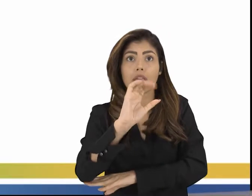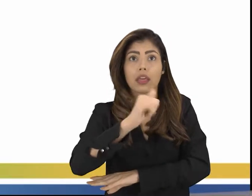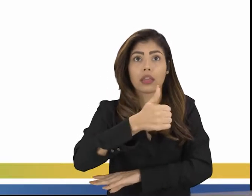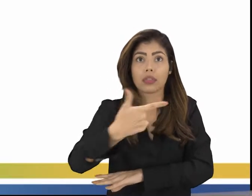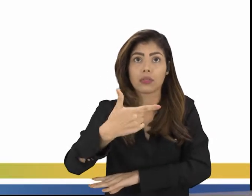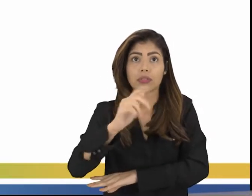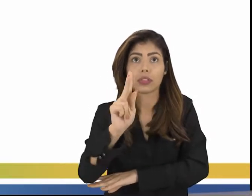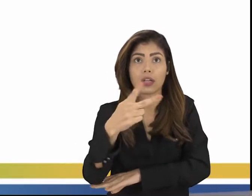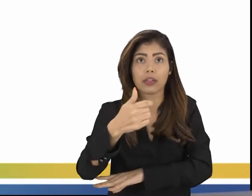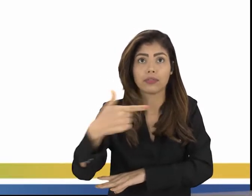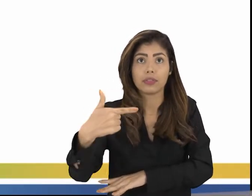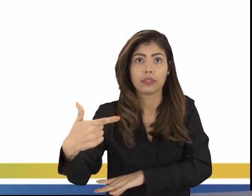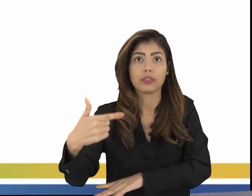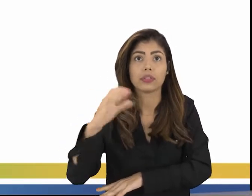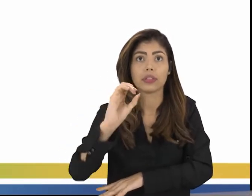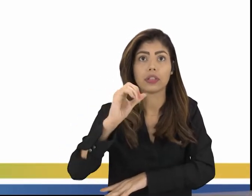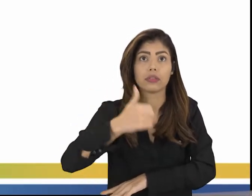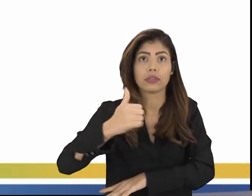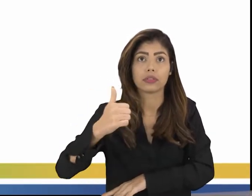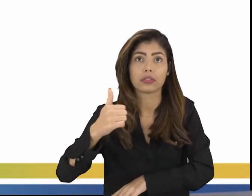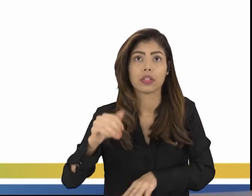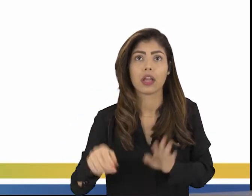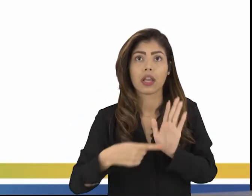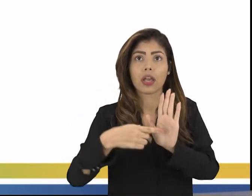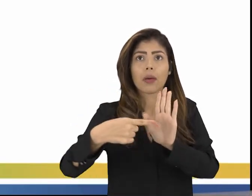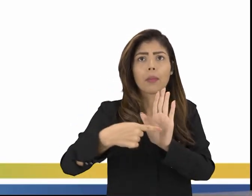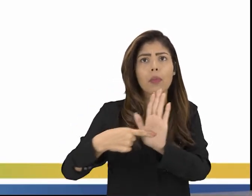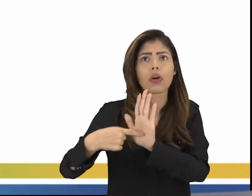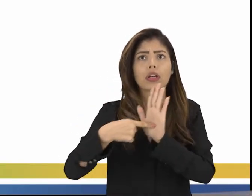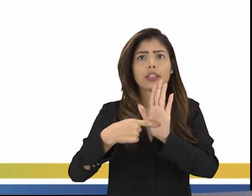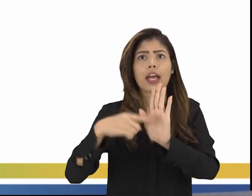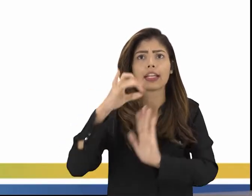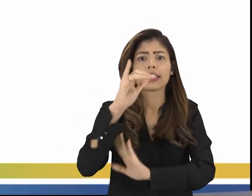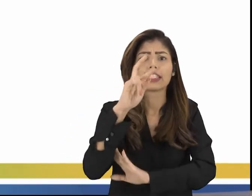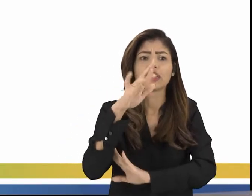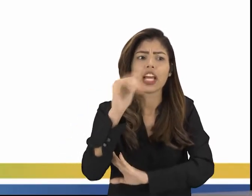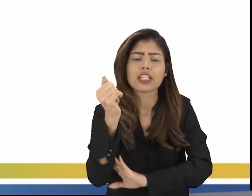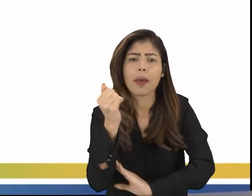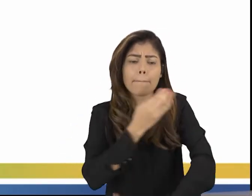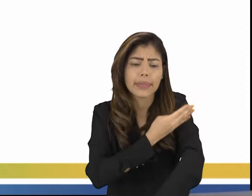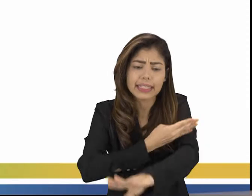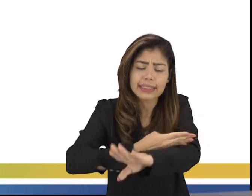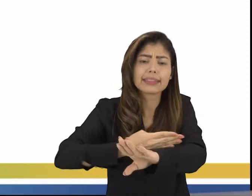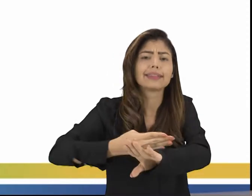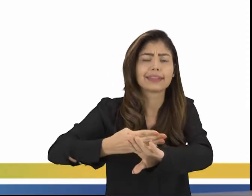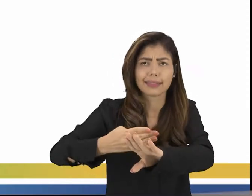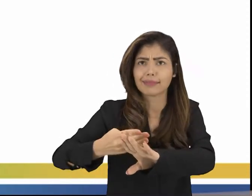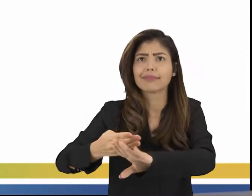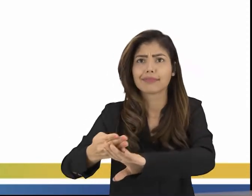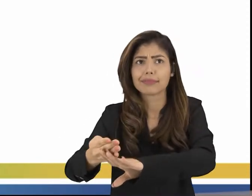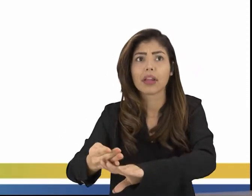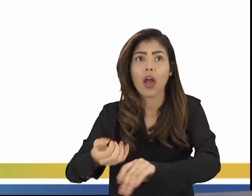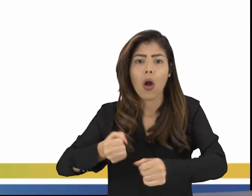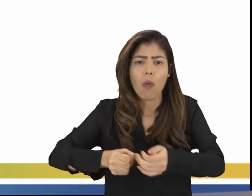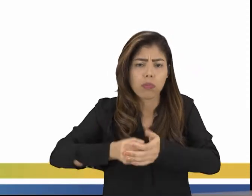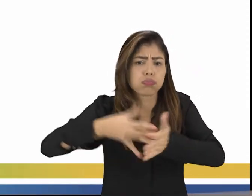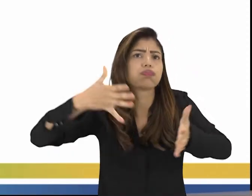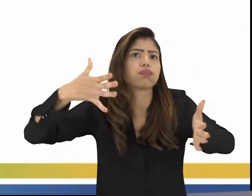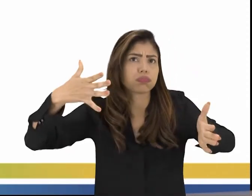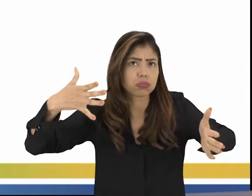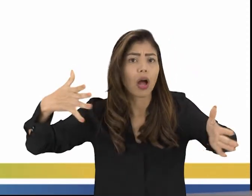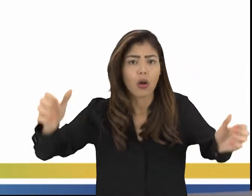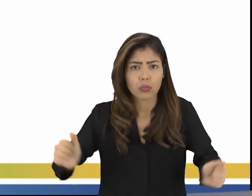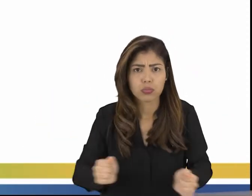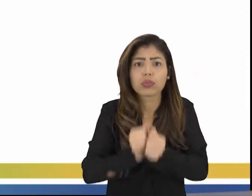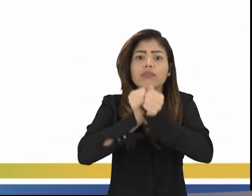C12H22O11, que é a nossa molécula de sacarose, que vemos na forma de cristalzinhos brancos, porque milhares e milhares de moléculas estão